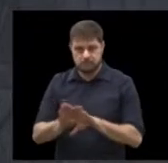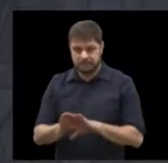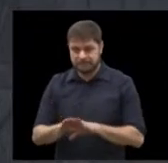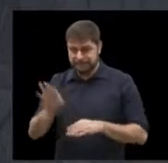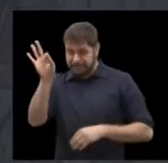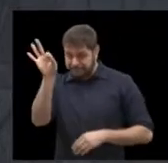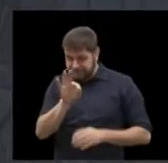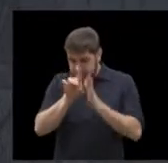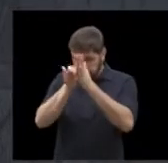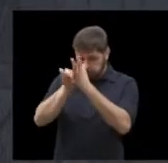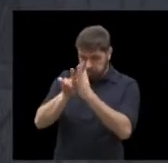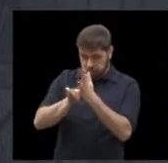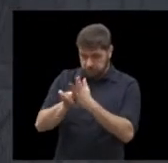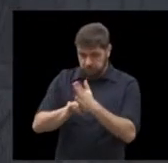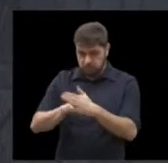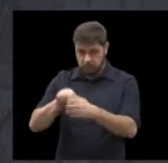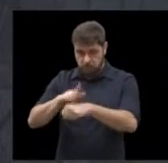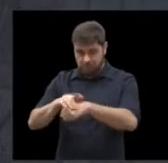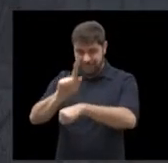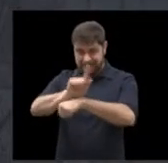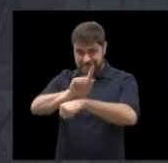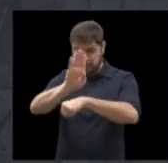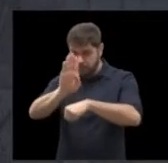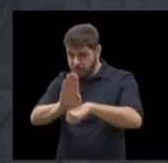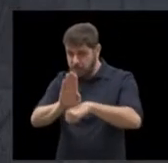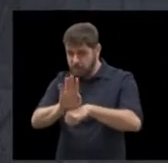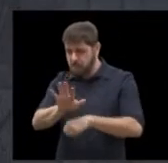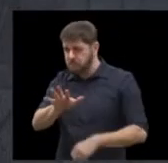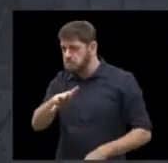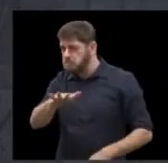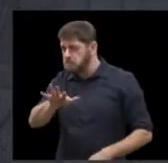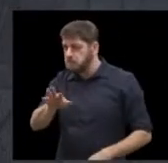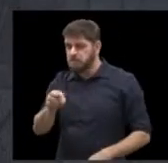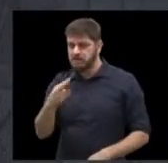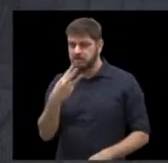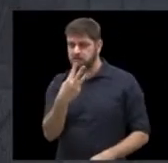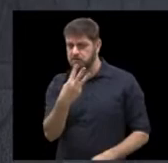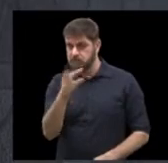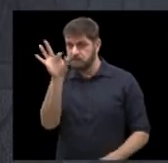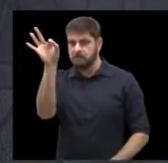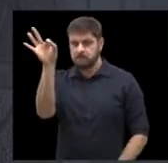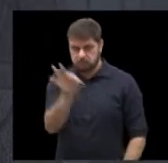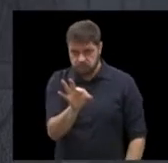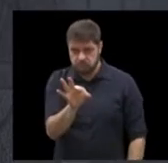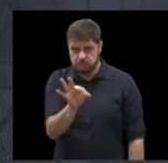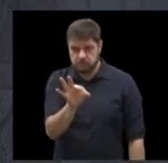da estatística de Guillain-Barré, em torno de 3%